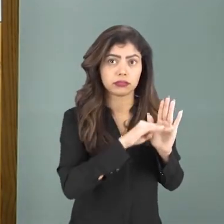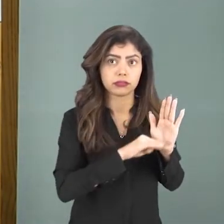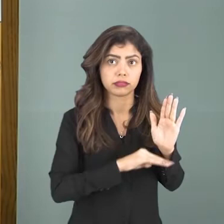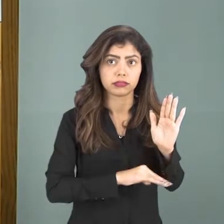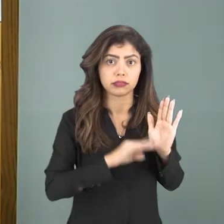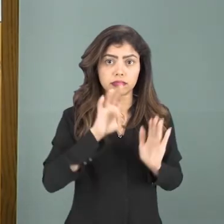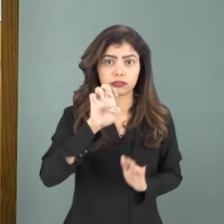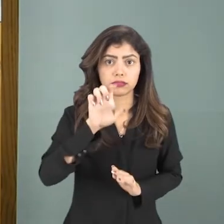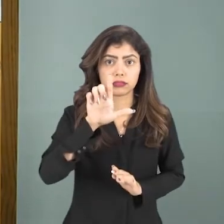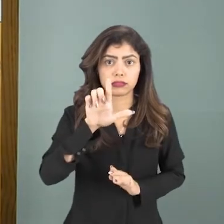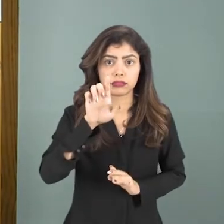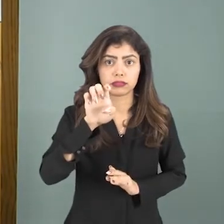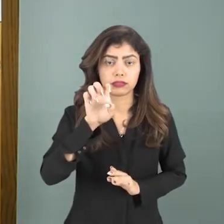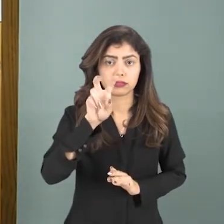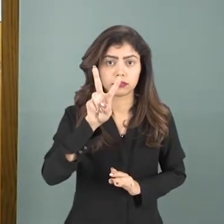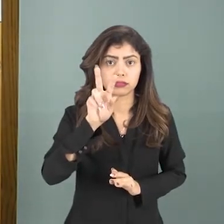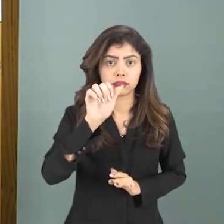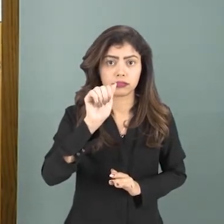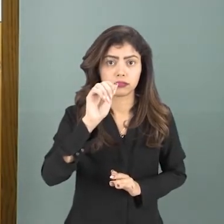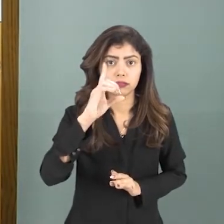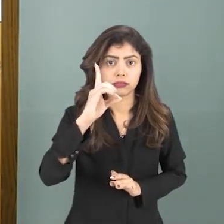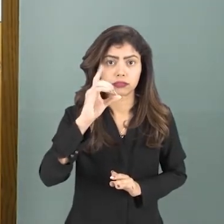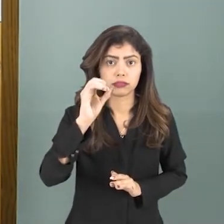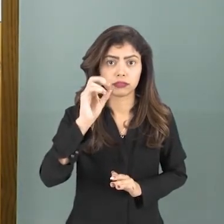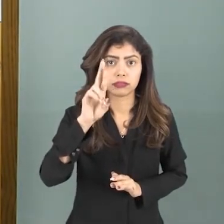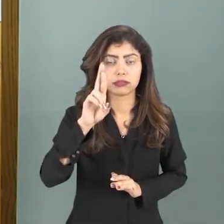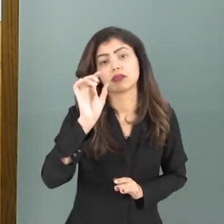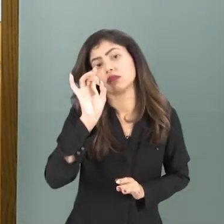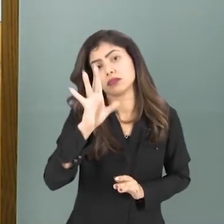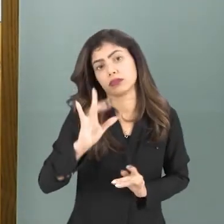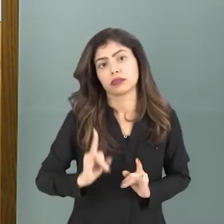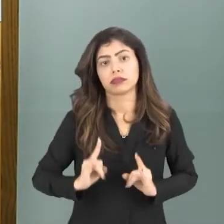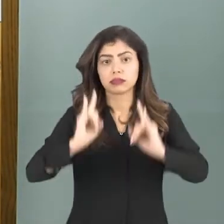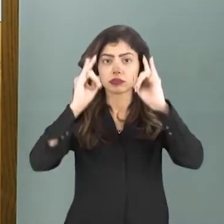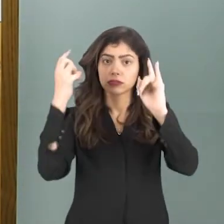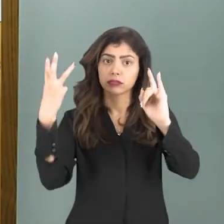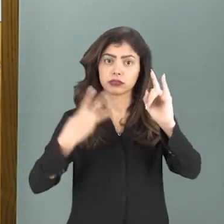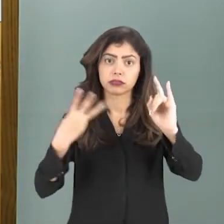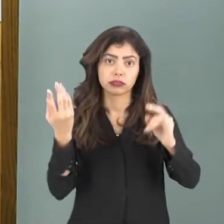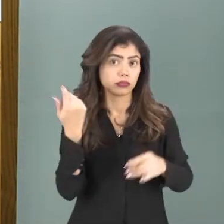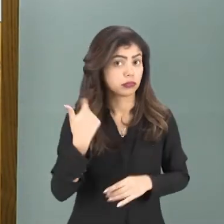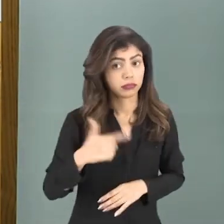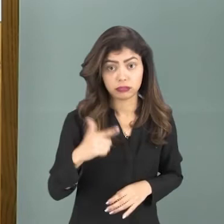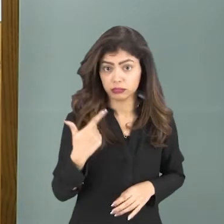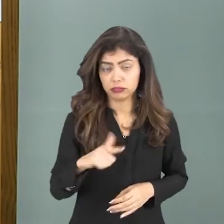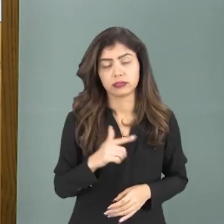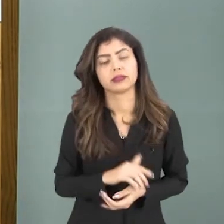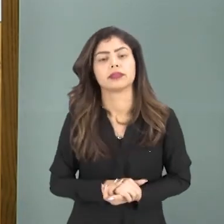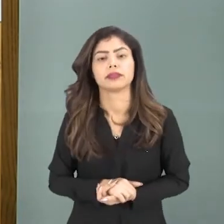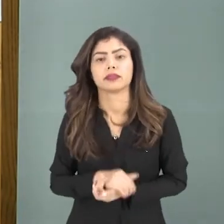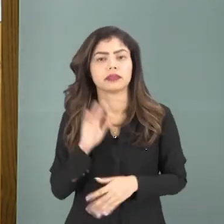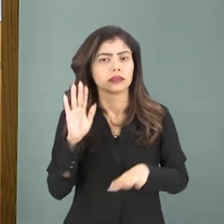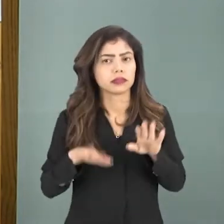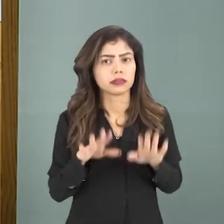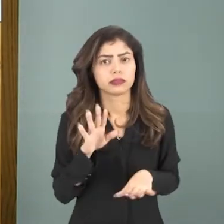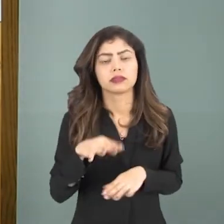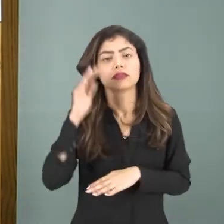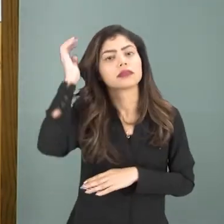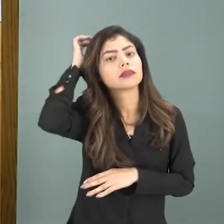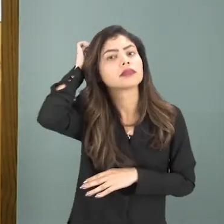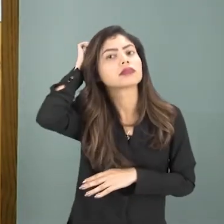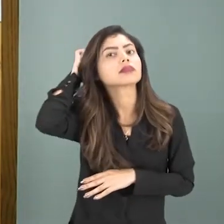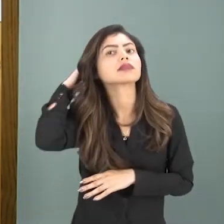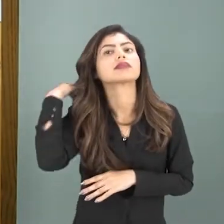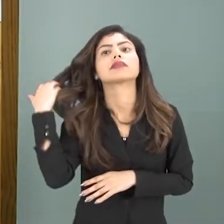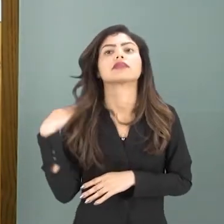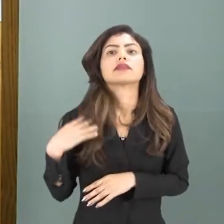a subida e a descida dos moradores. Mas se for um prédio de até 3 andares, não tem elevador. Geralmente